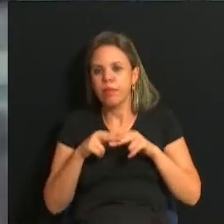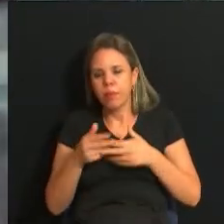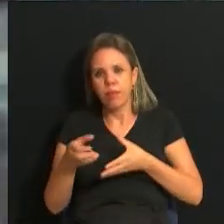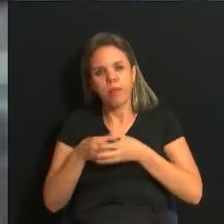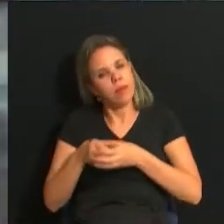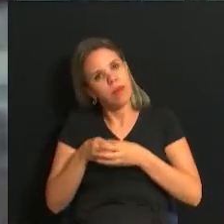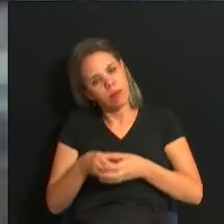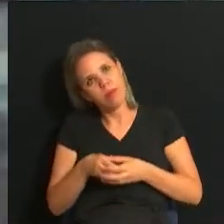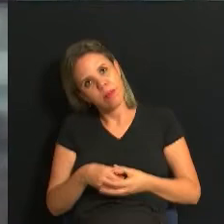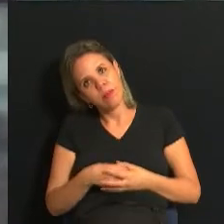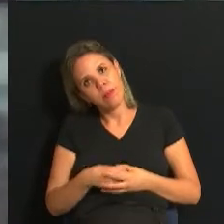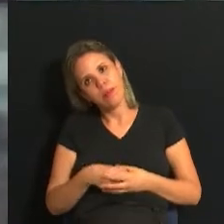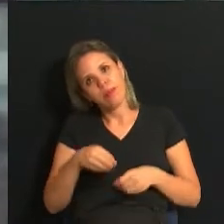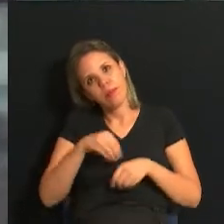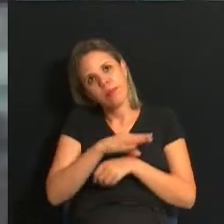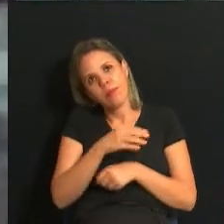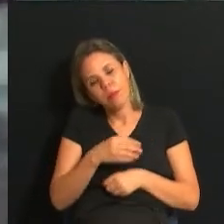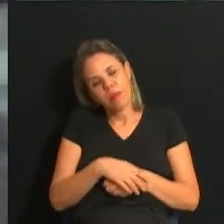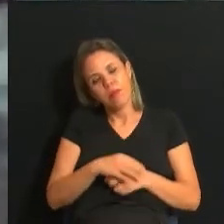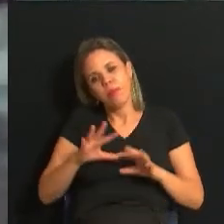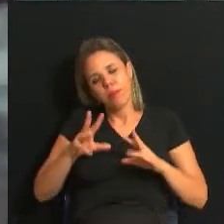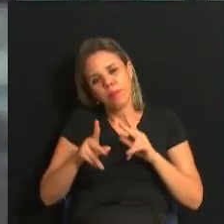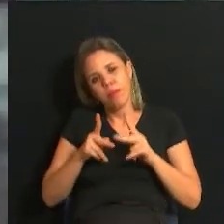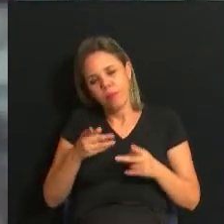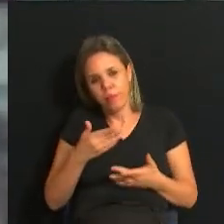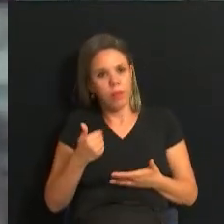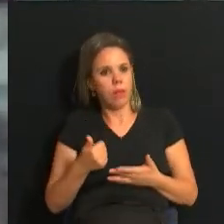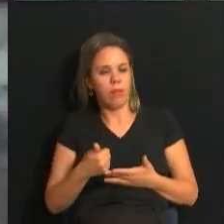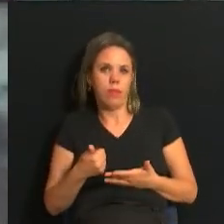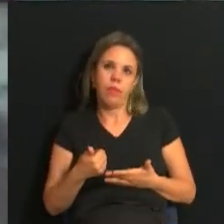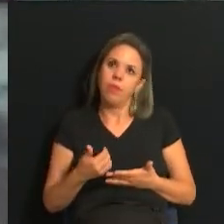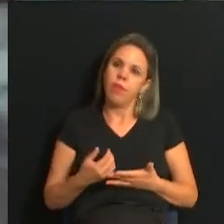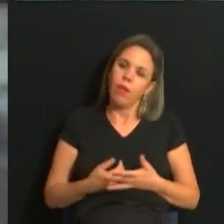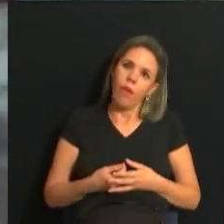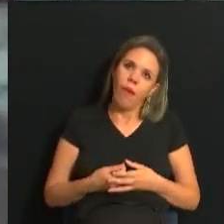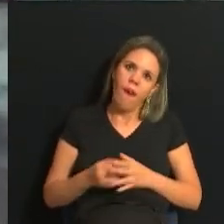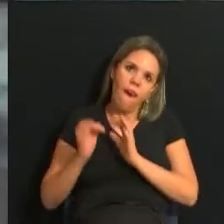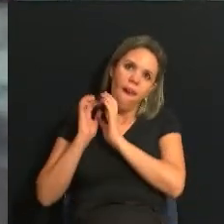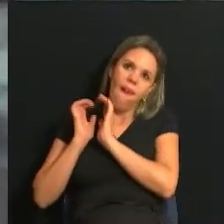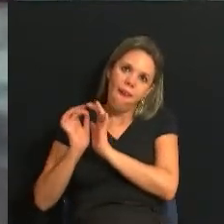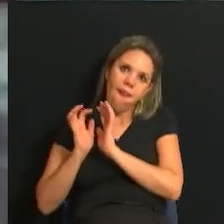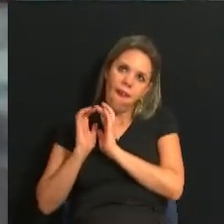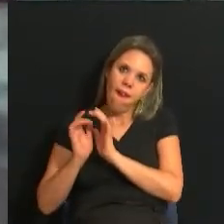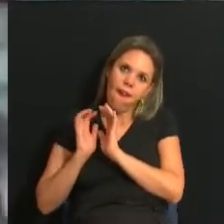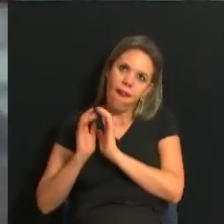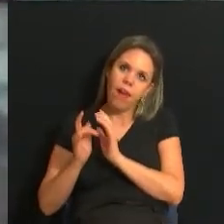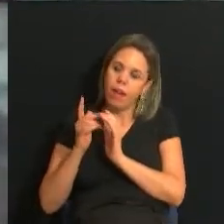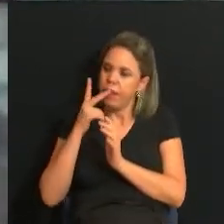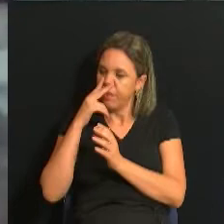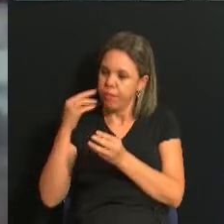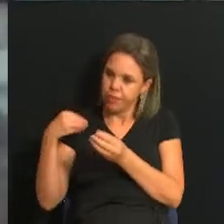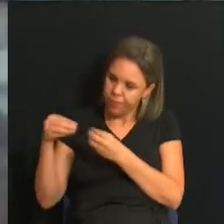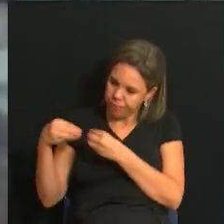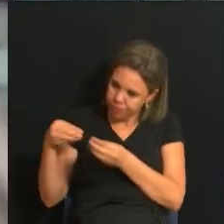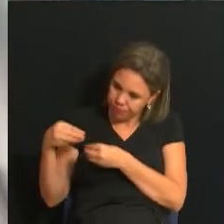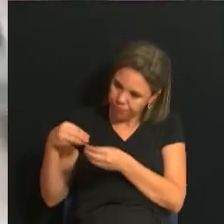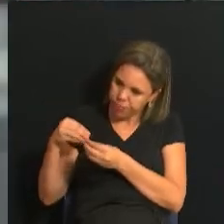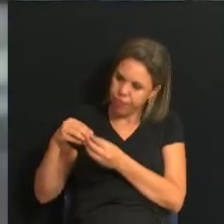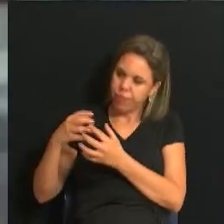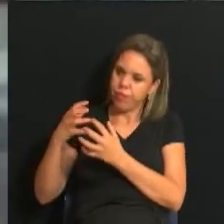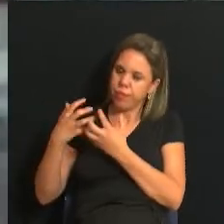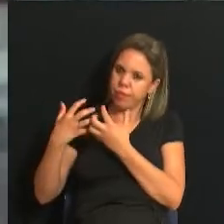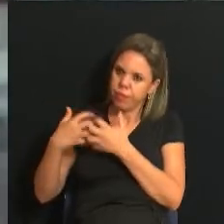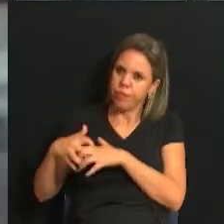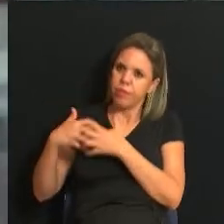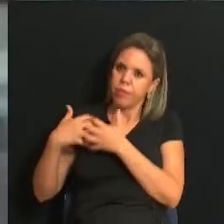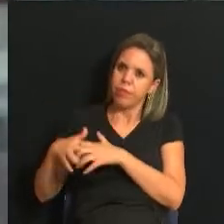Então, isso trouxe danos para todos. A boa notícia é que o nosso cérebro, ele é um órgão plástico, ele tem uma habilidade de neuroplasticidade